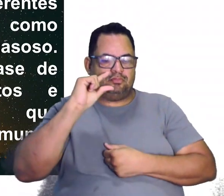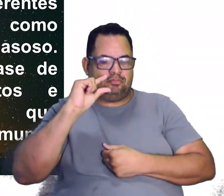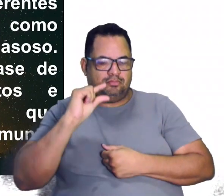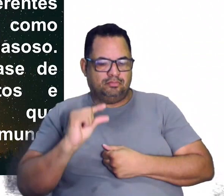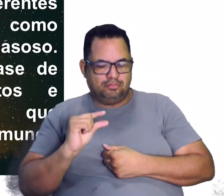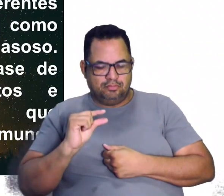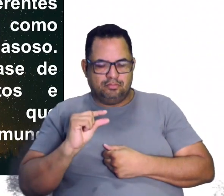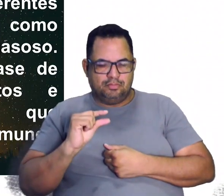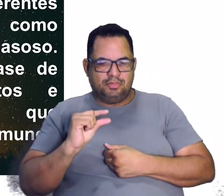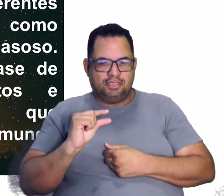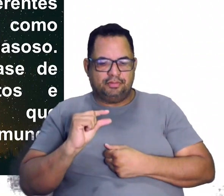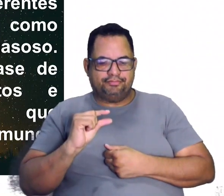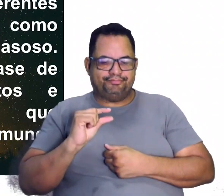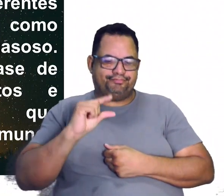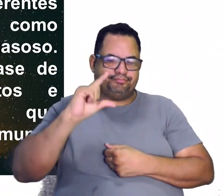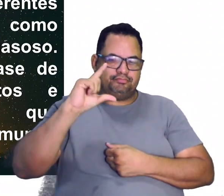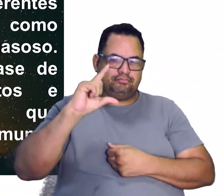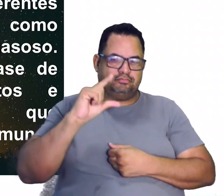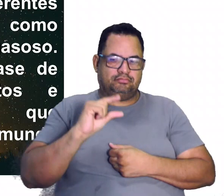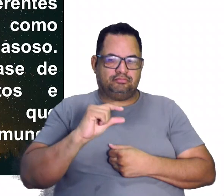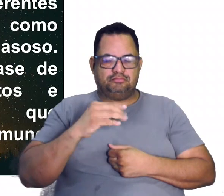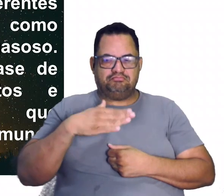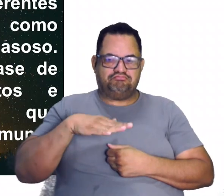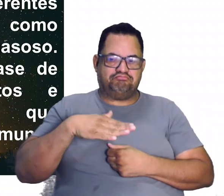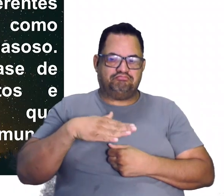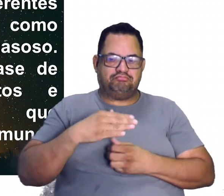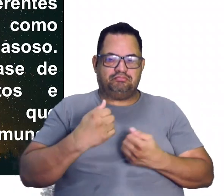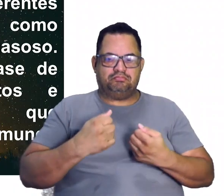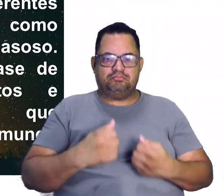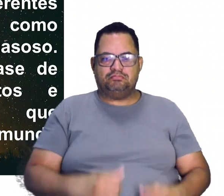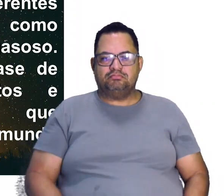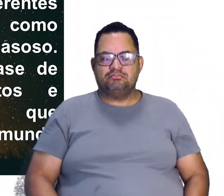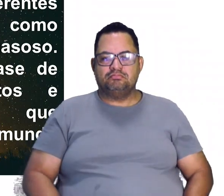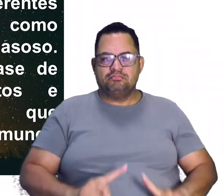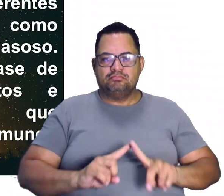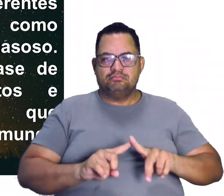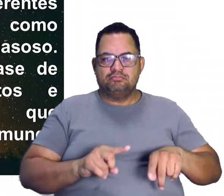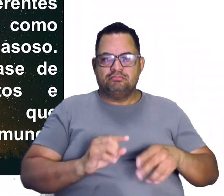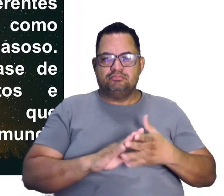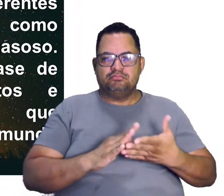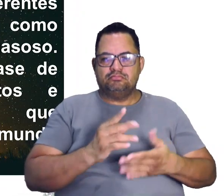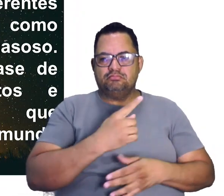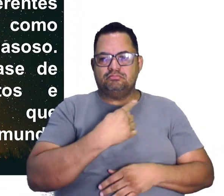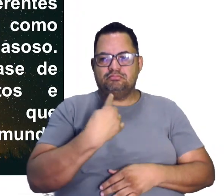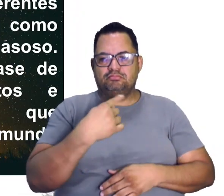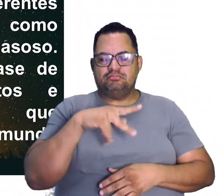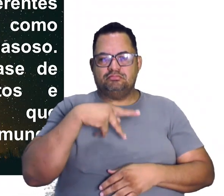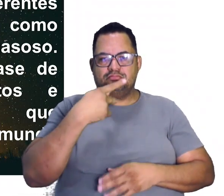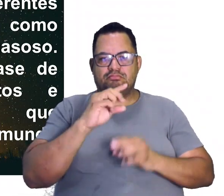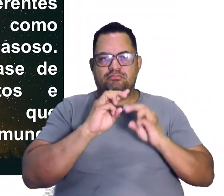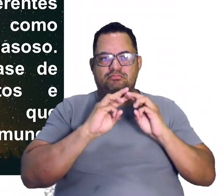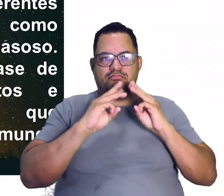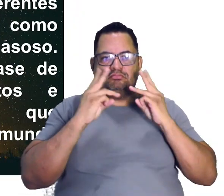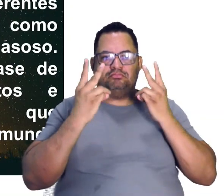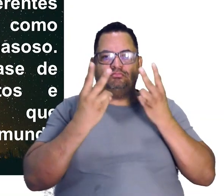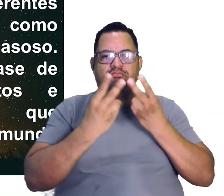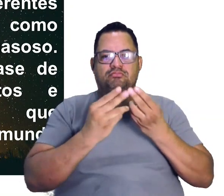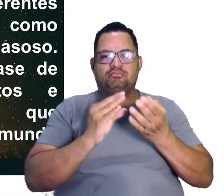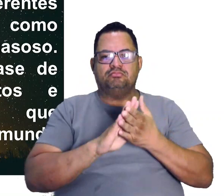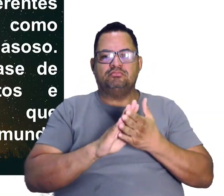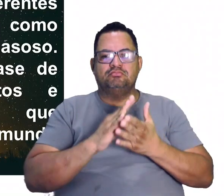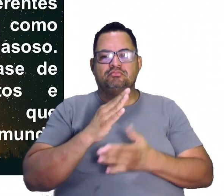ser pequeno, grande ou média. Tá joia? Mas nós estamos falando de matéria. Os